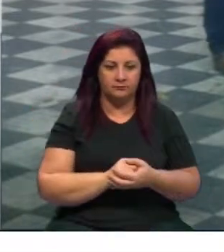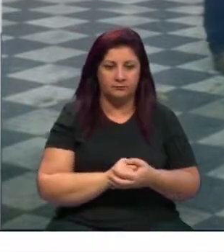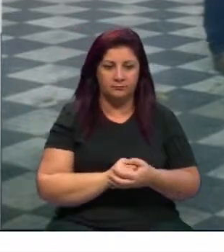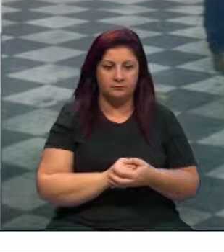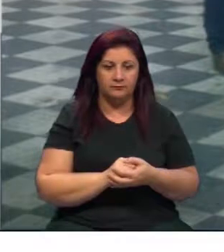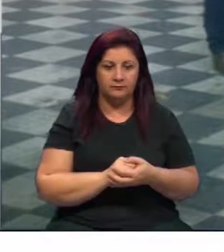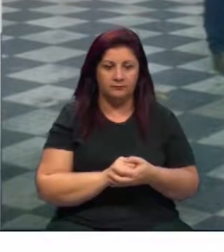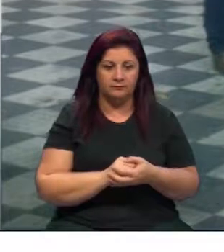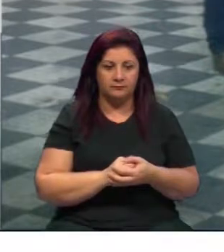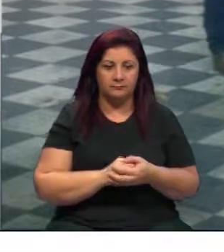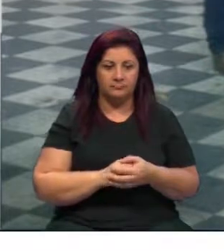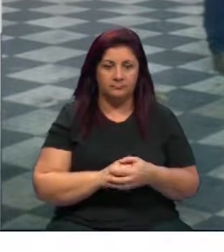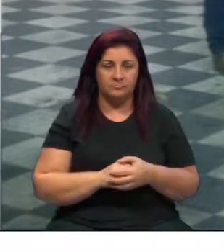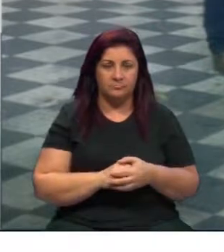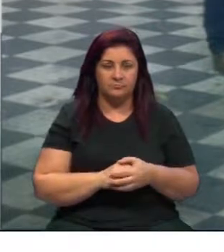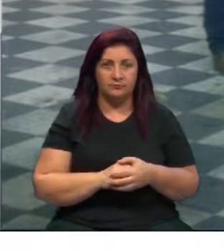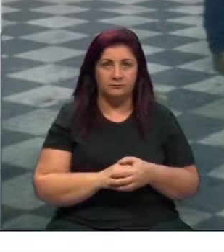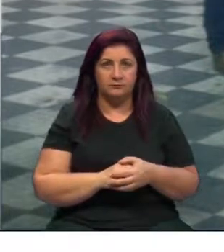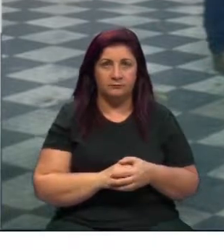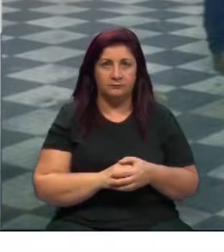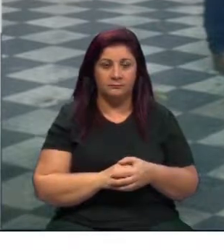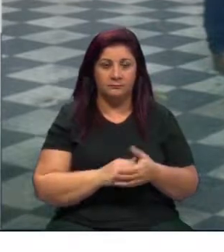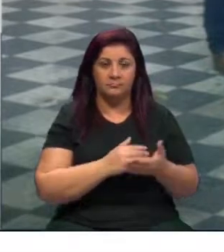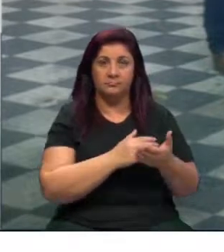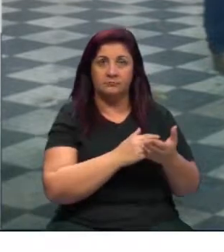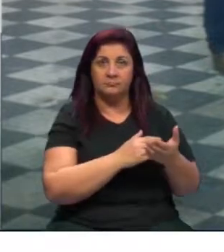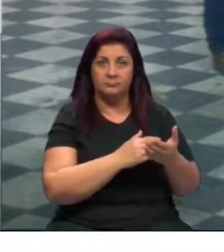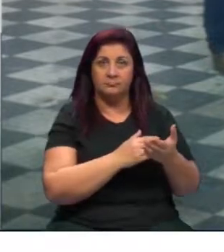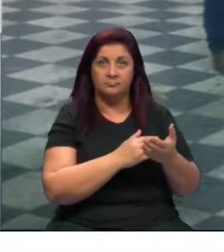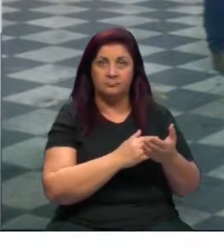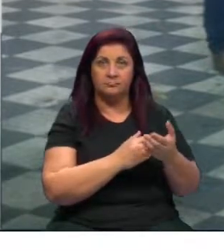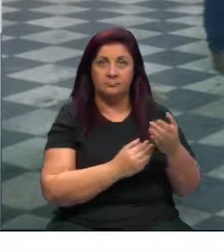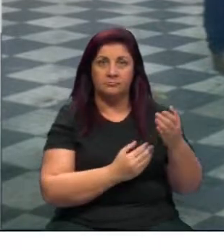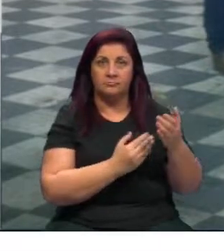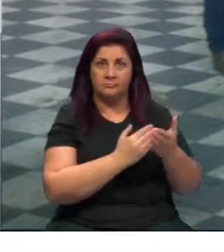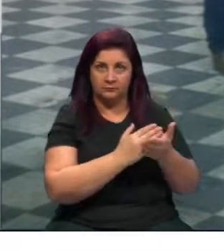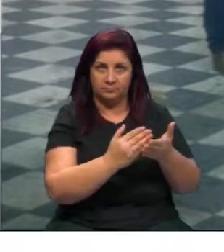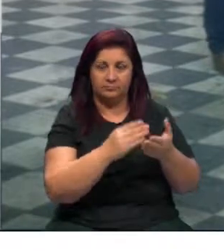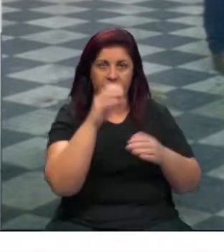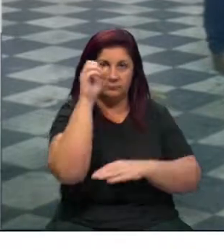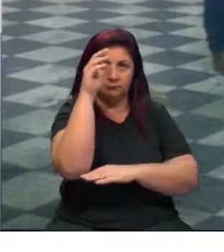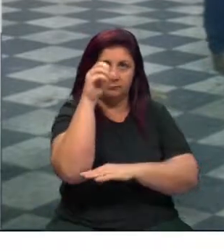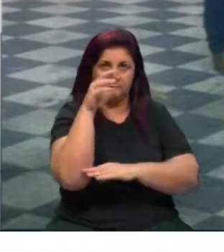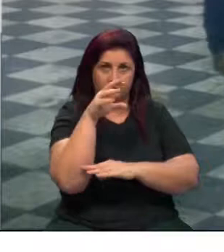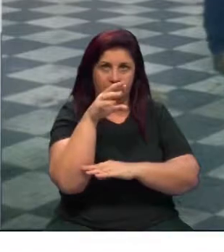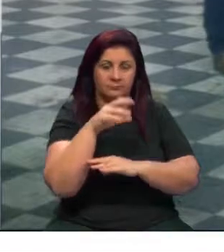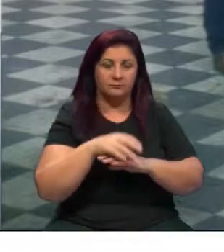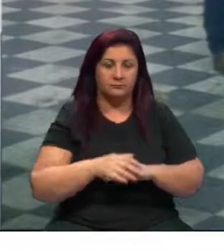urbana, a inauguração do semáforo do Jardim Califórnia.